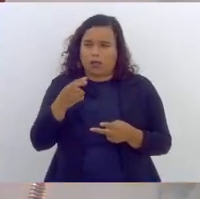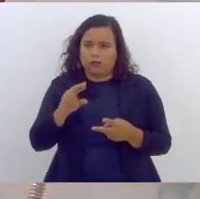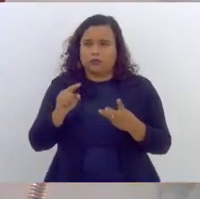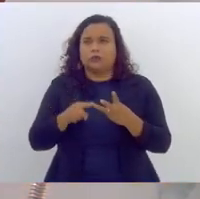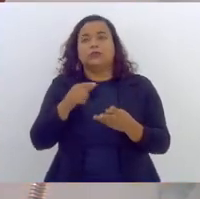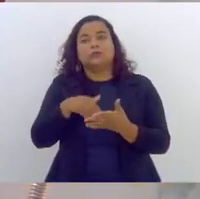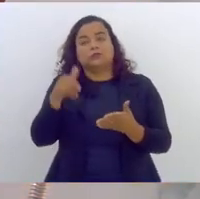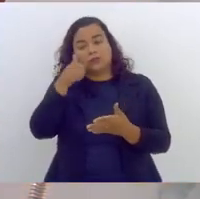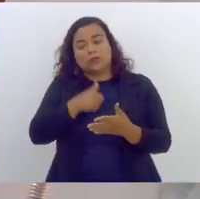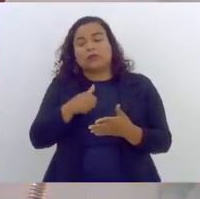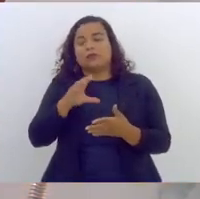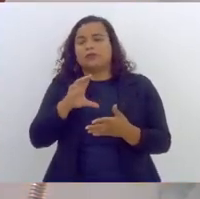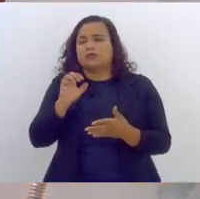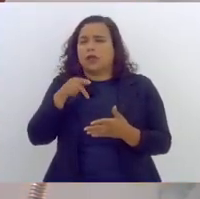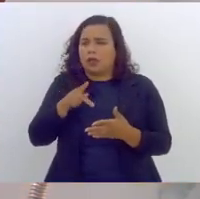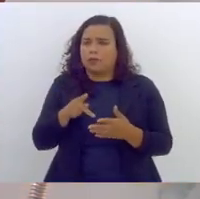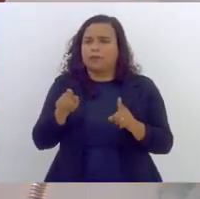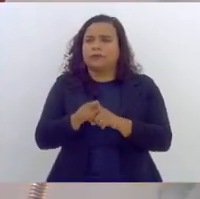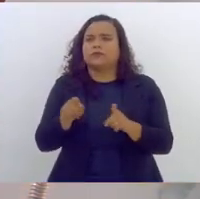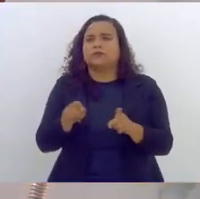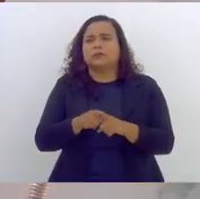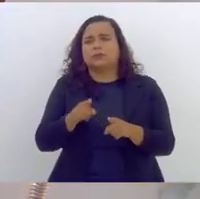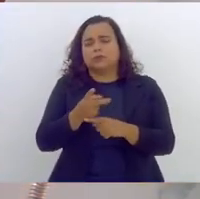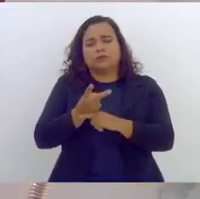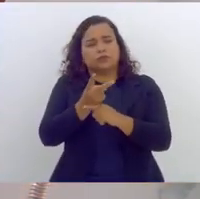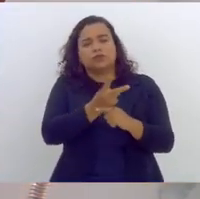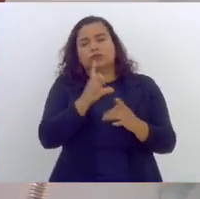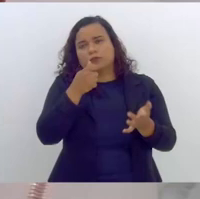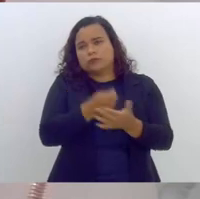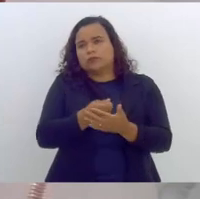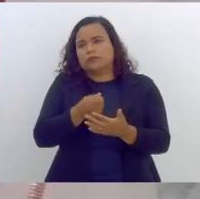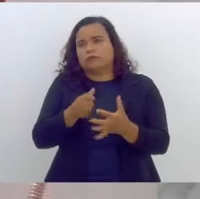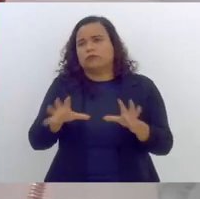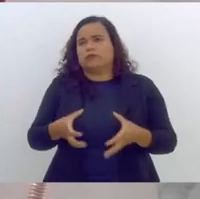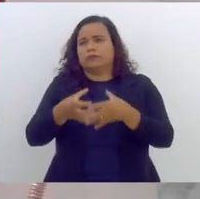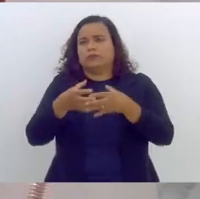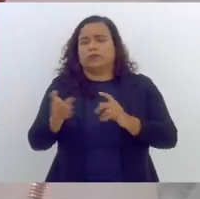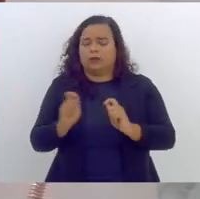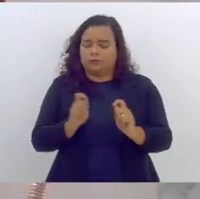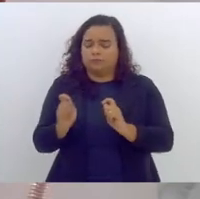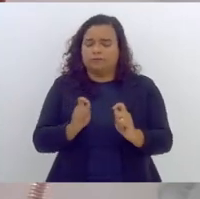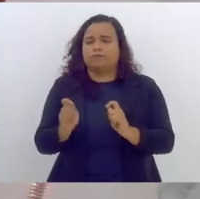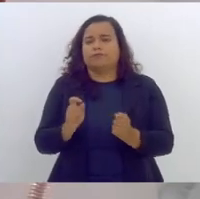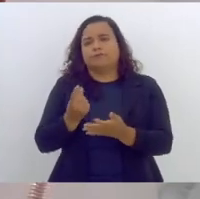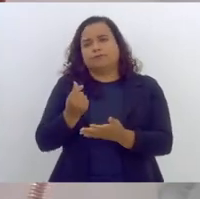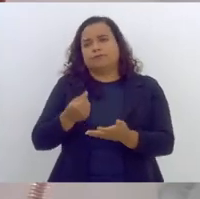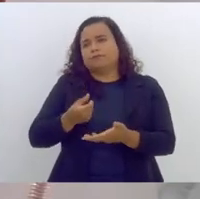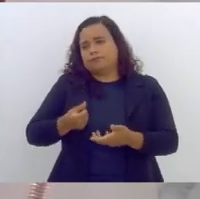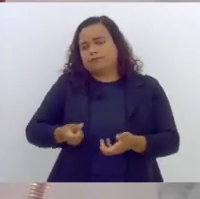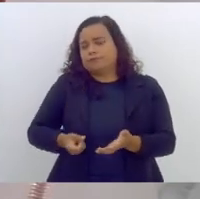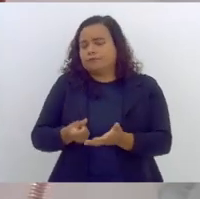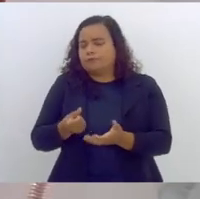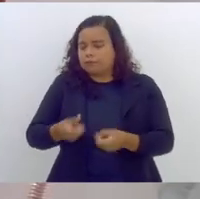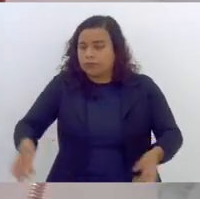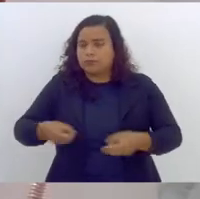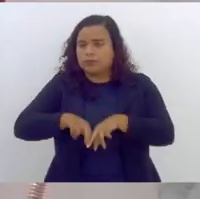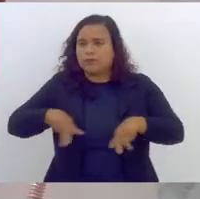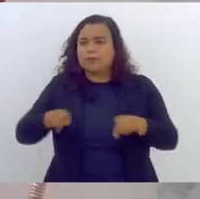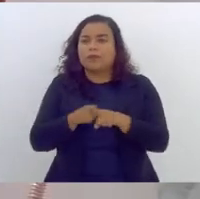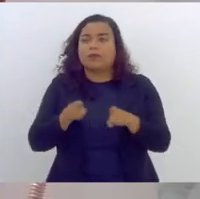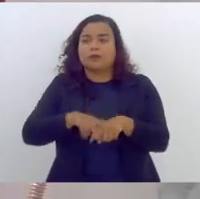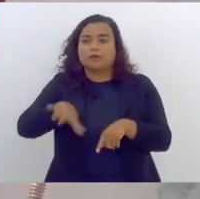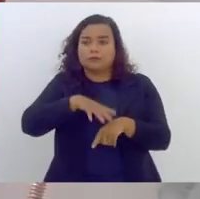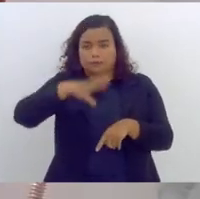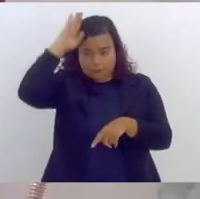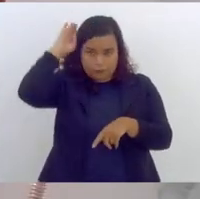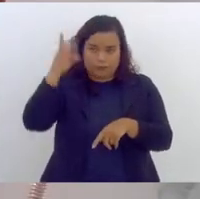a secretária da SEAP e se buscou uma decisão conjunta para economizar custos para fazer por exemplo TAF no âmbito do corpo de